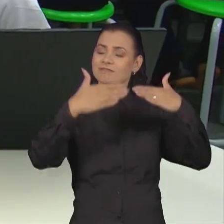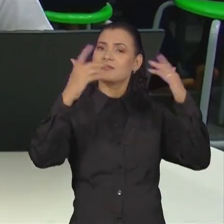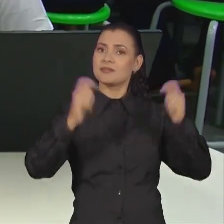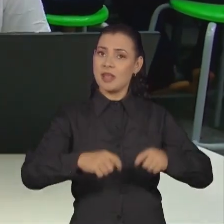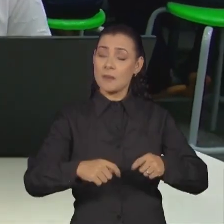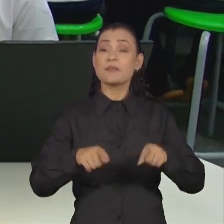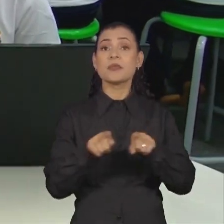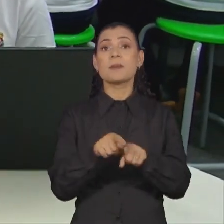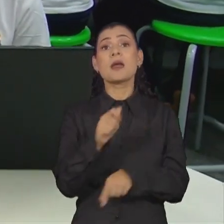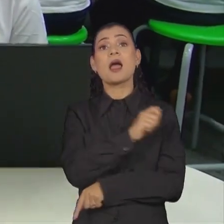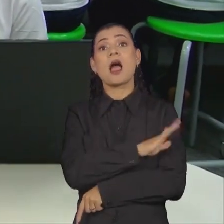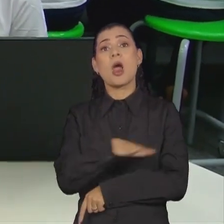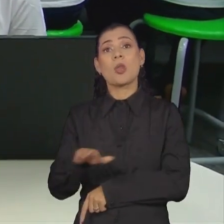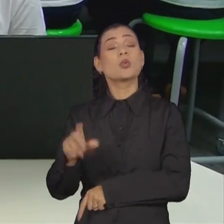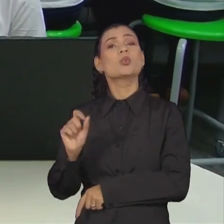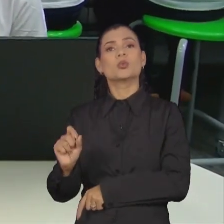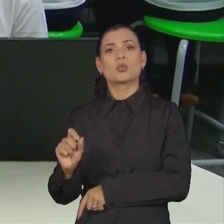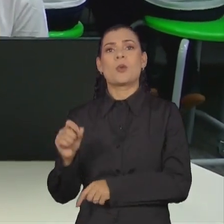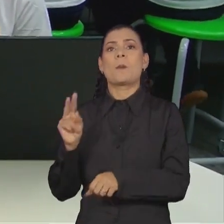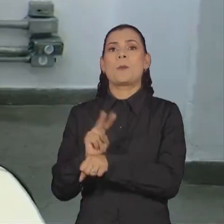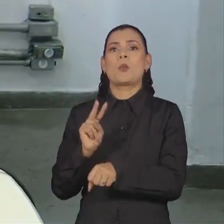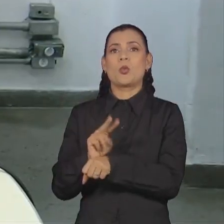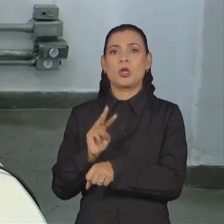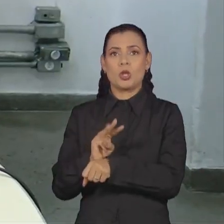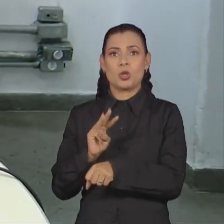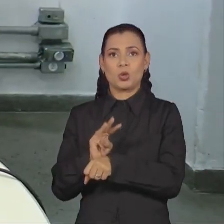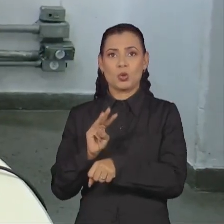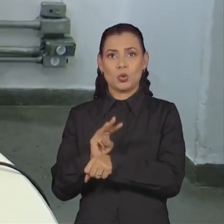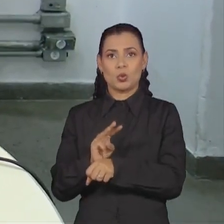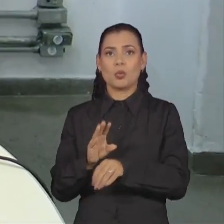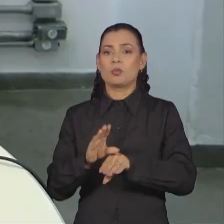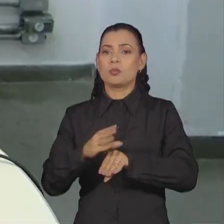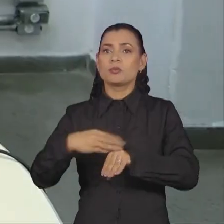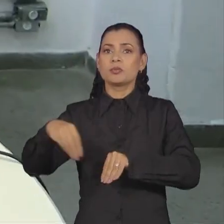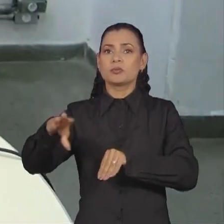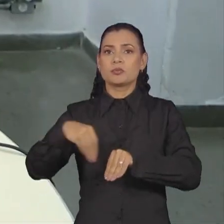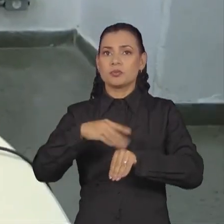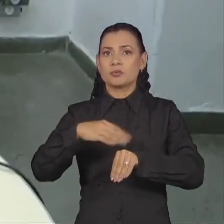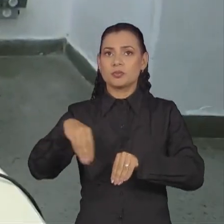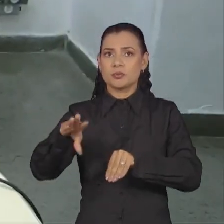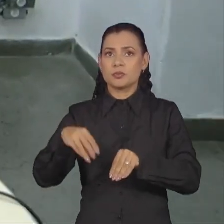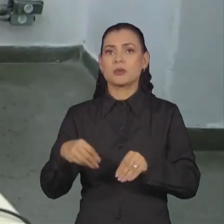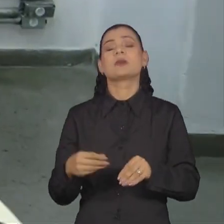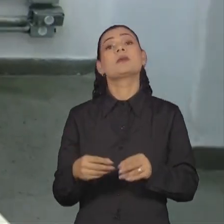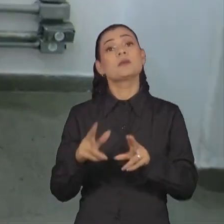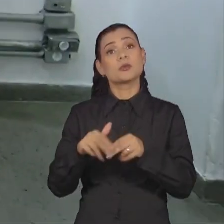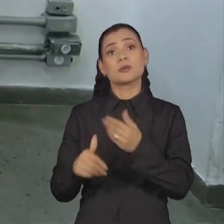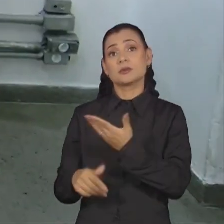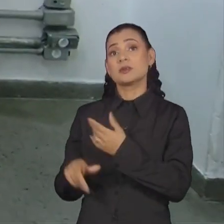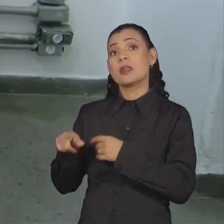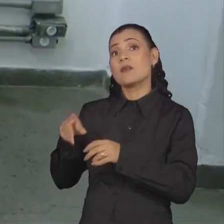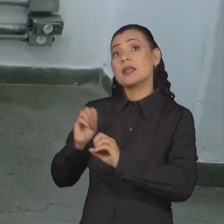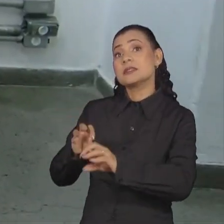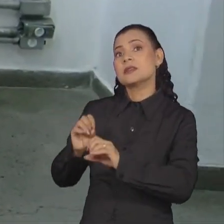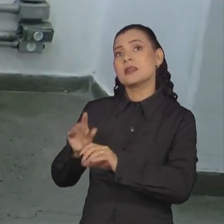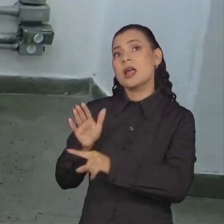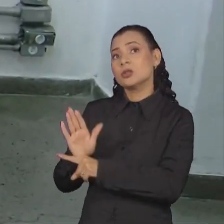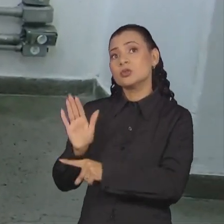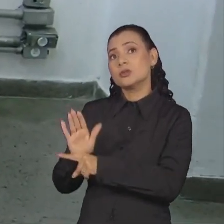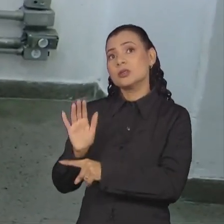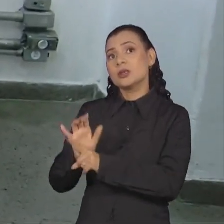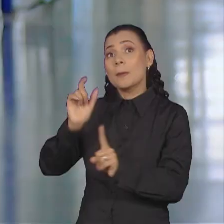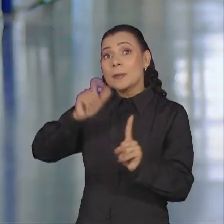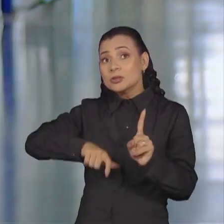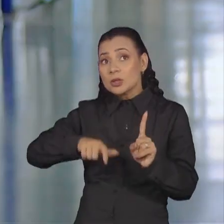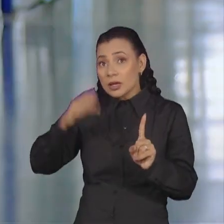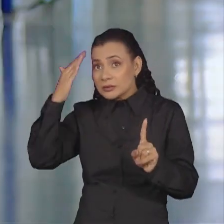que participam do programa Aluno Monitor. Ó, aqui você vem nesse lugar aqui, ó. Aí você vai e troca o seu personagem,